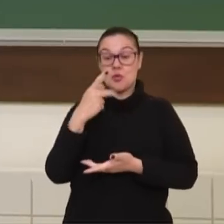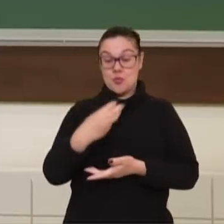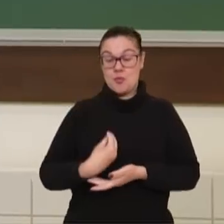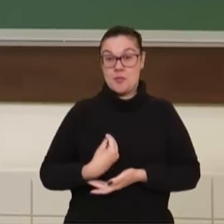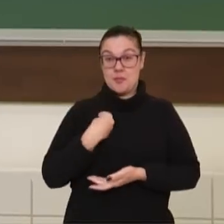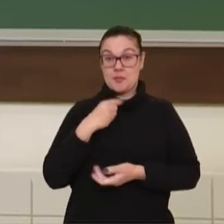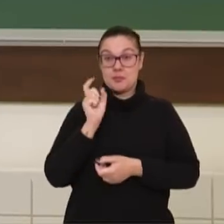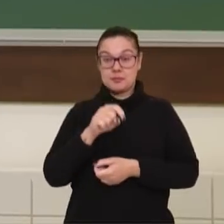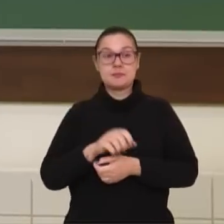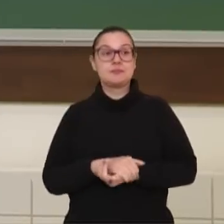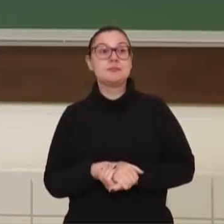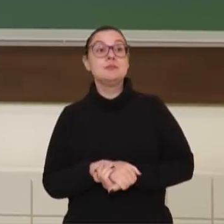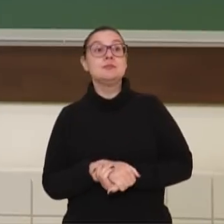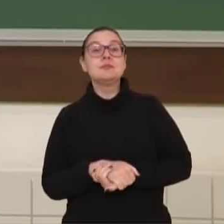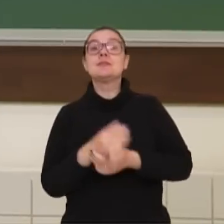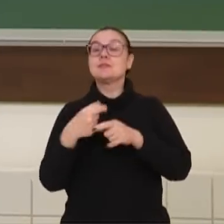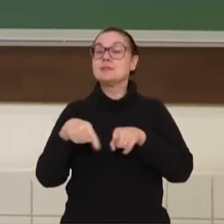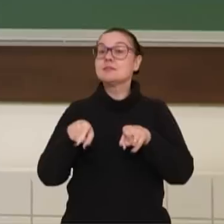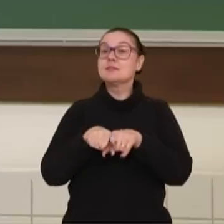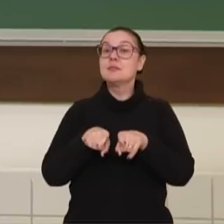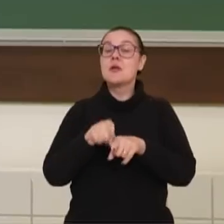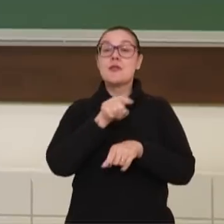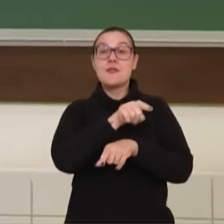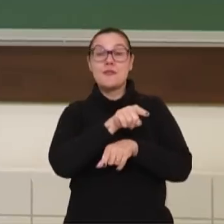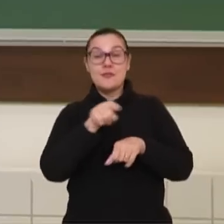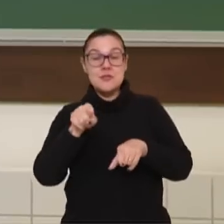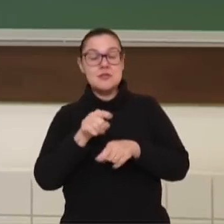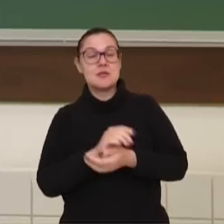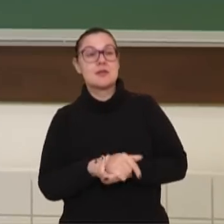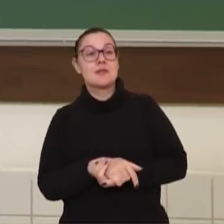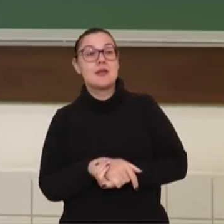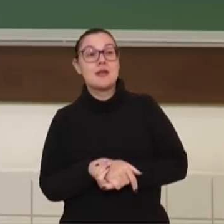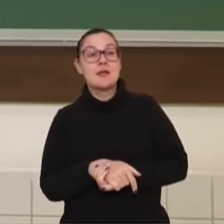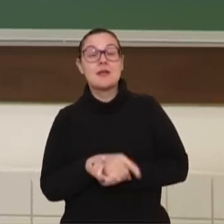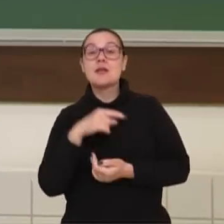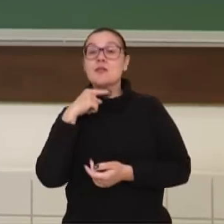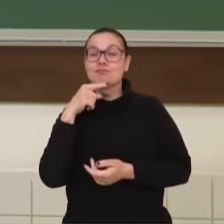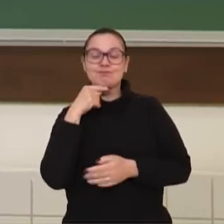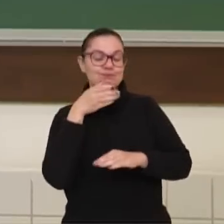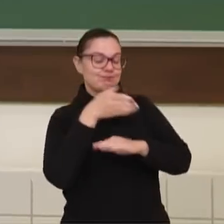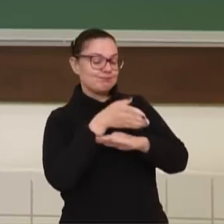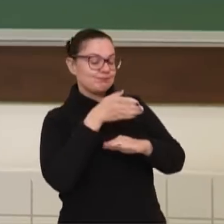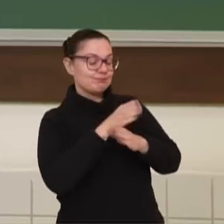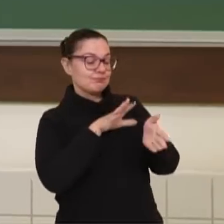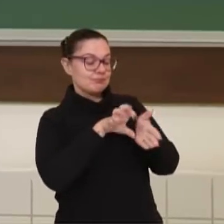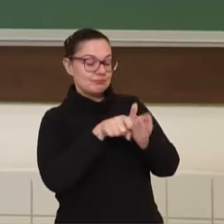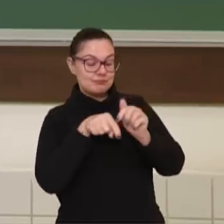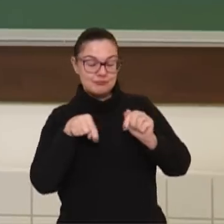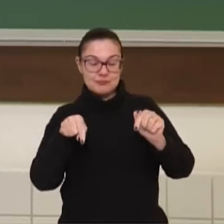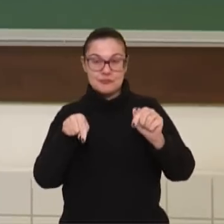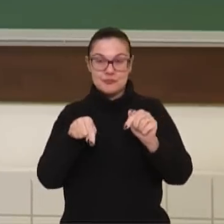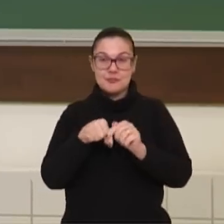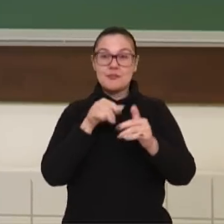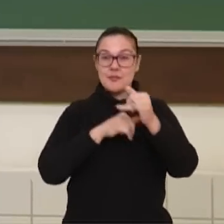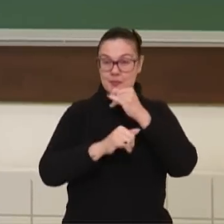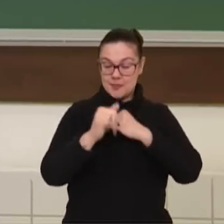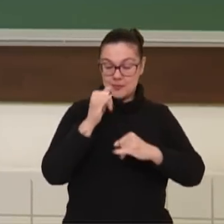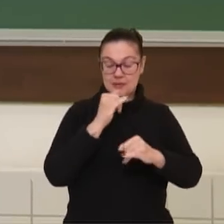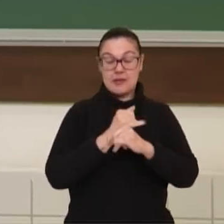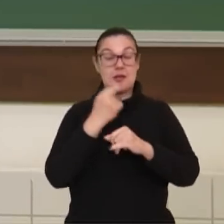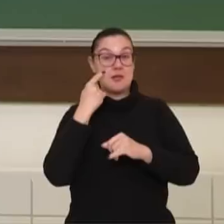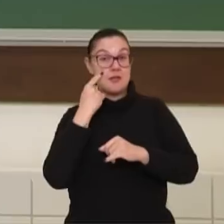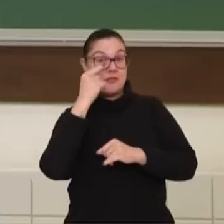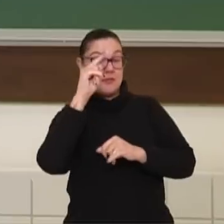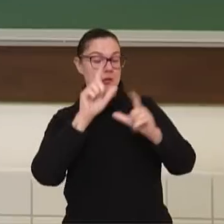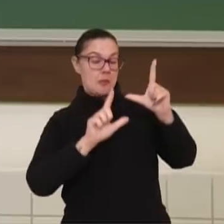a tua presença. Também a gente tem que, quem não tem acesso aí ao Classroom, à internet, que está vendo